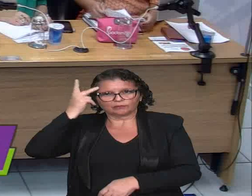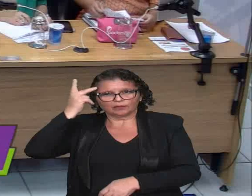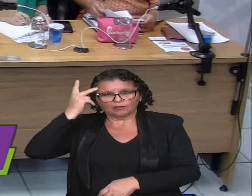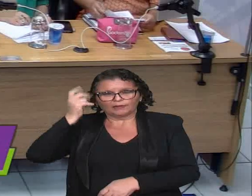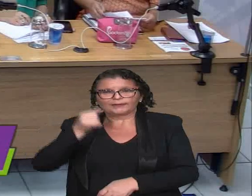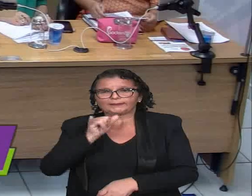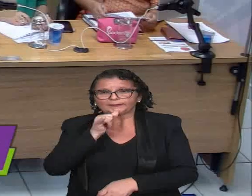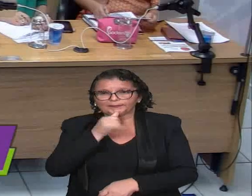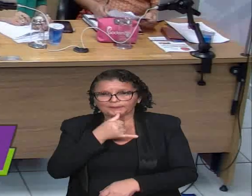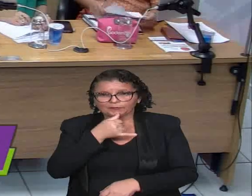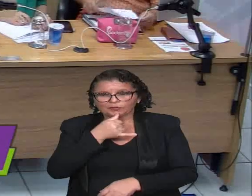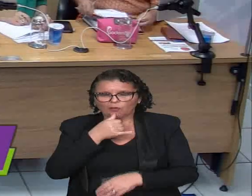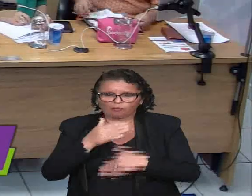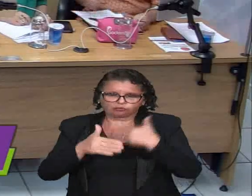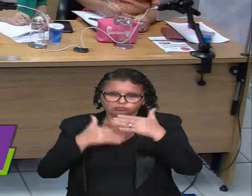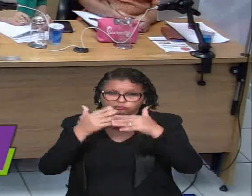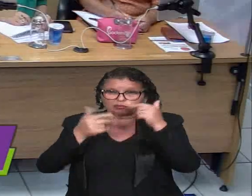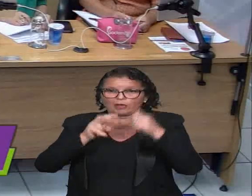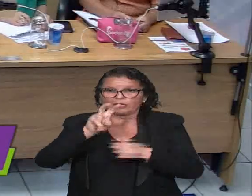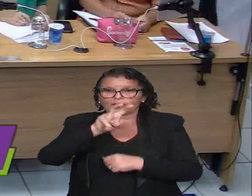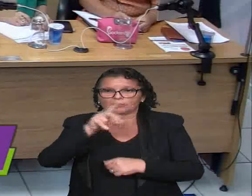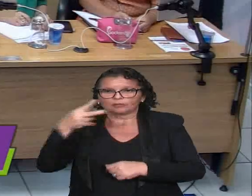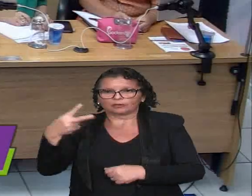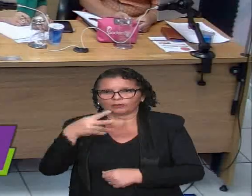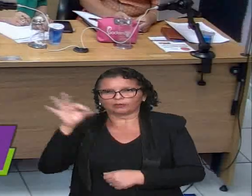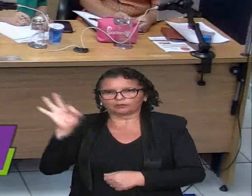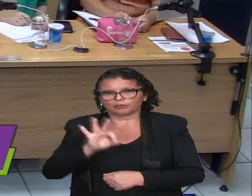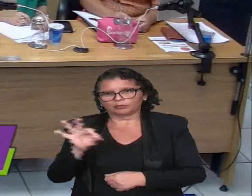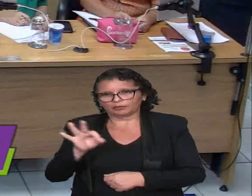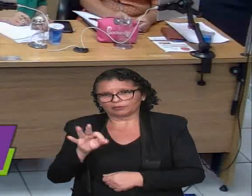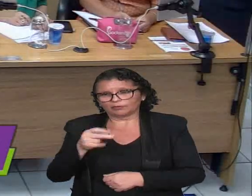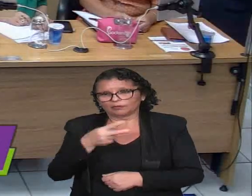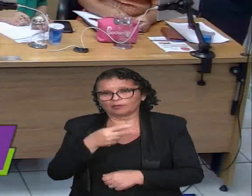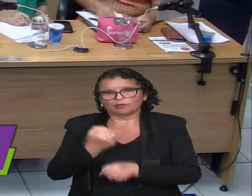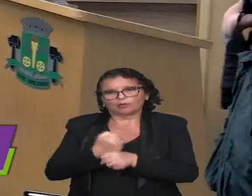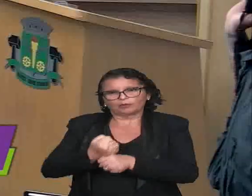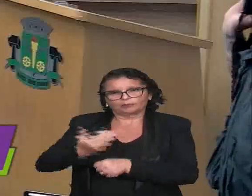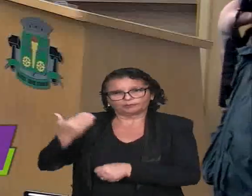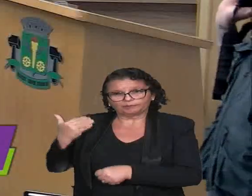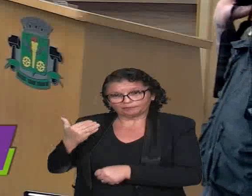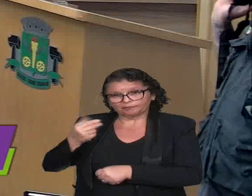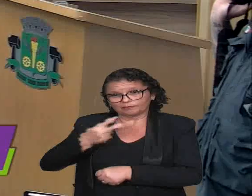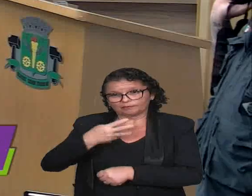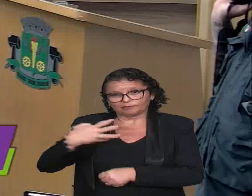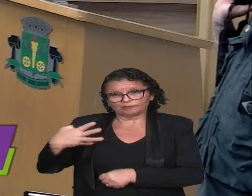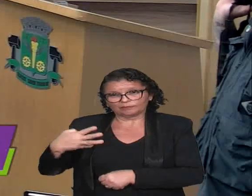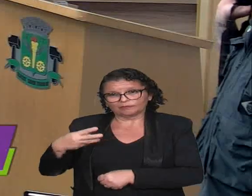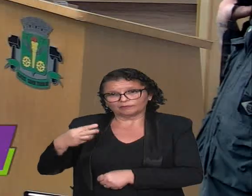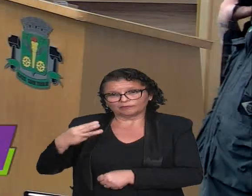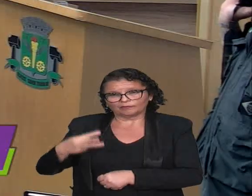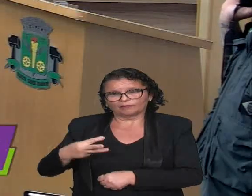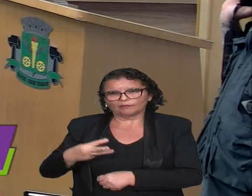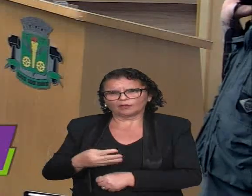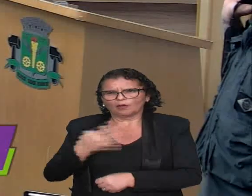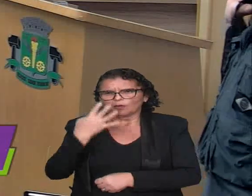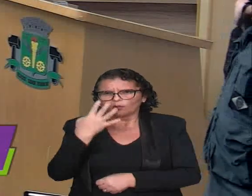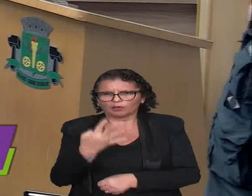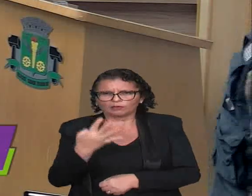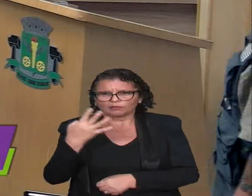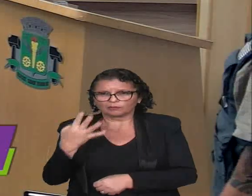lamentavelmente cresceu 52% em 2023 gerando um volume expressivo de